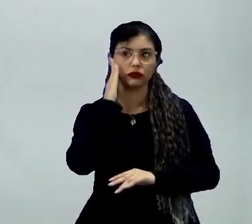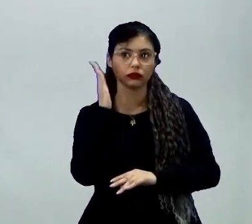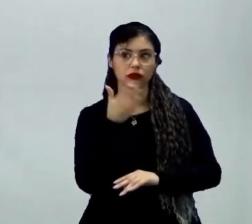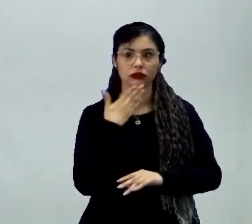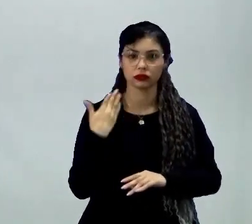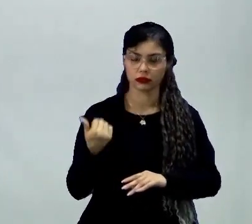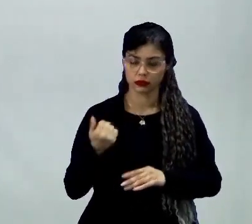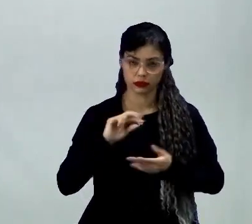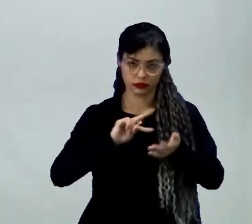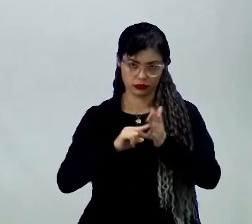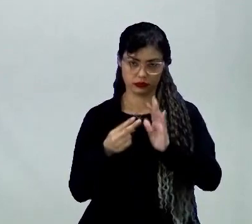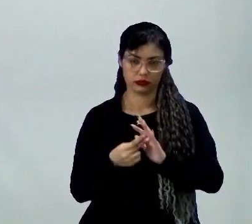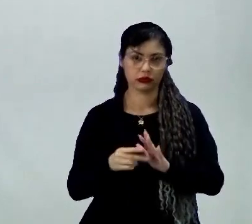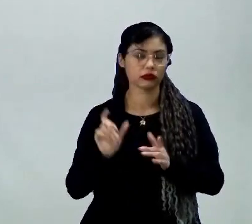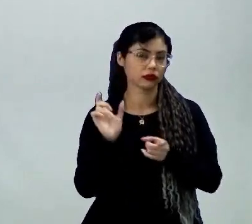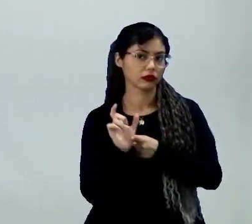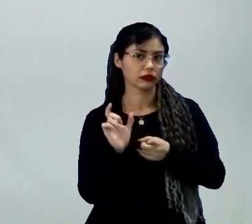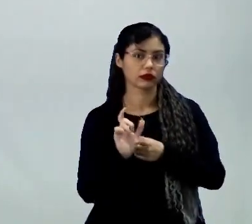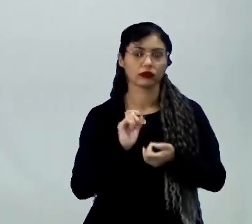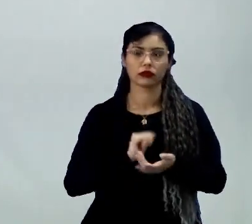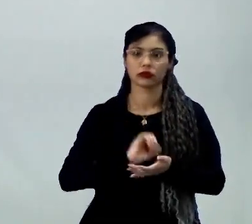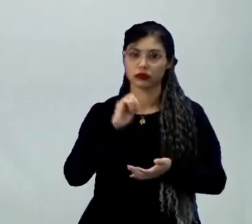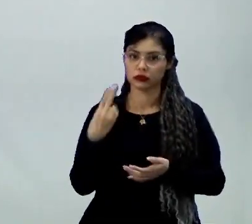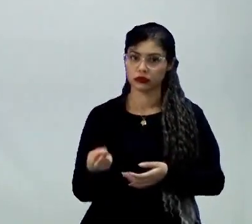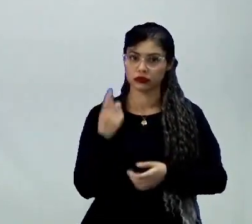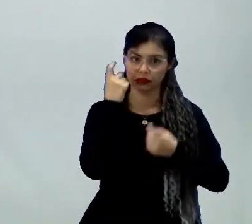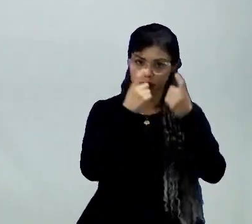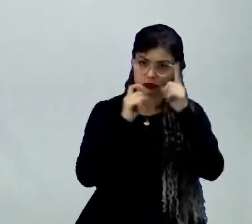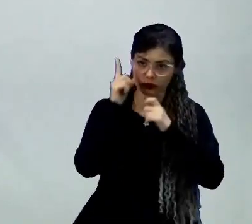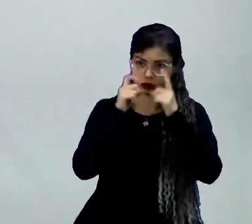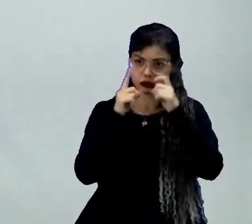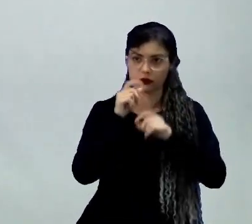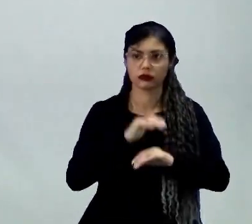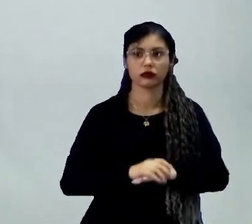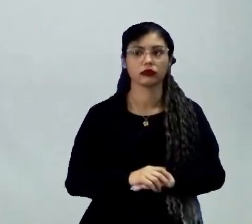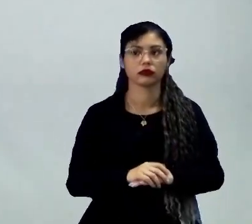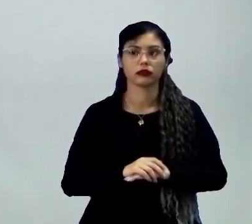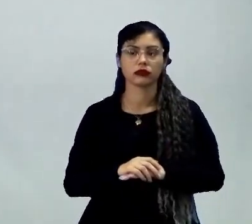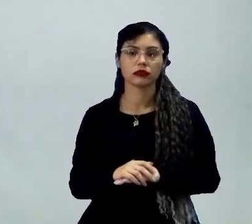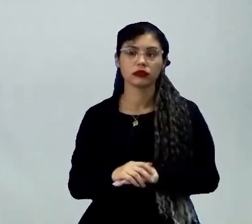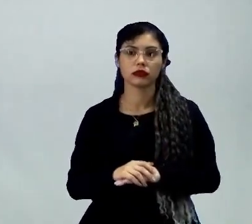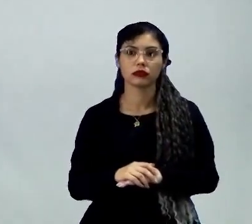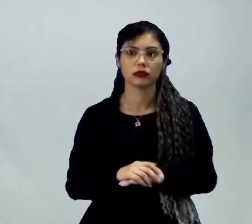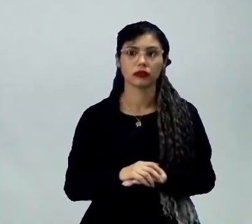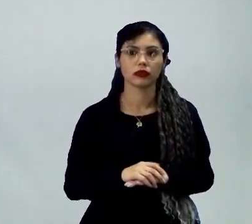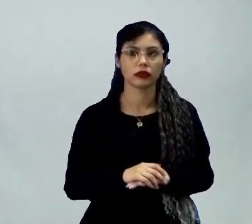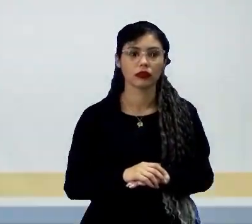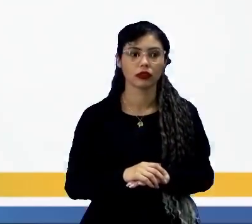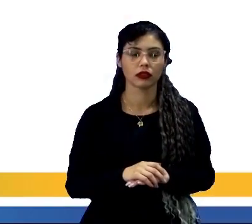compreenda melhor o significado daquela palavra ou expressão. Voltando aqui comigo.